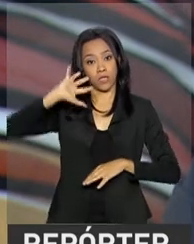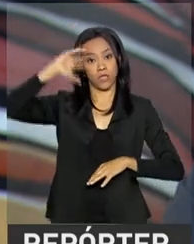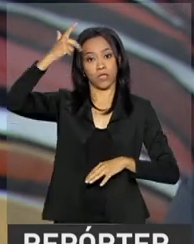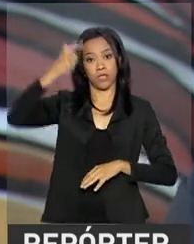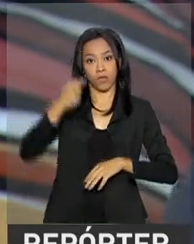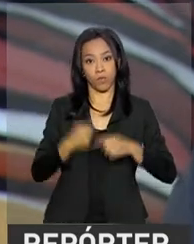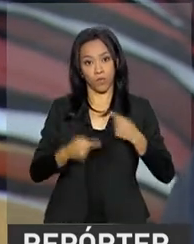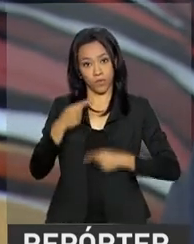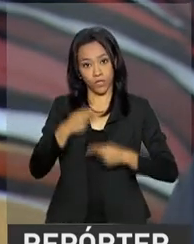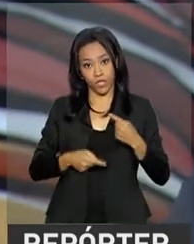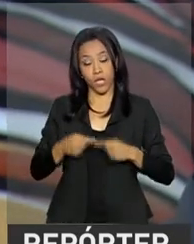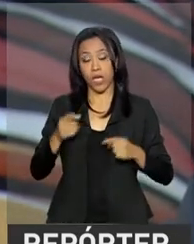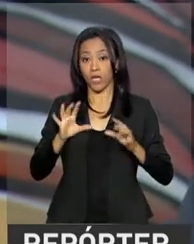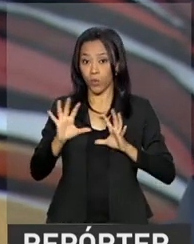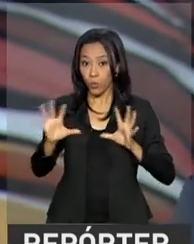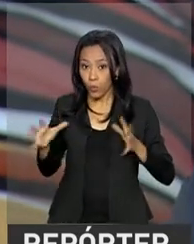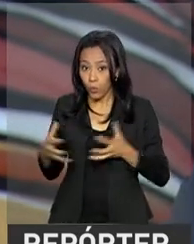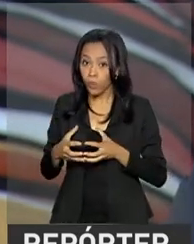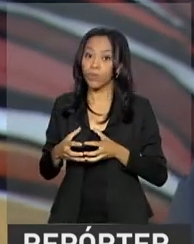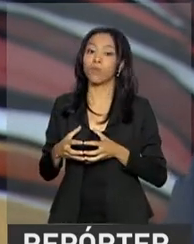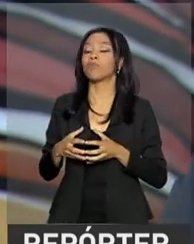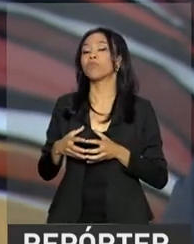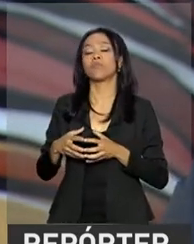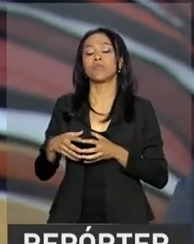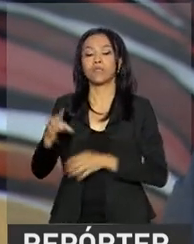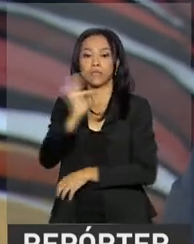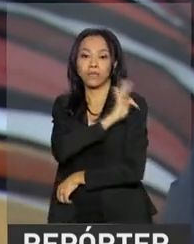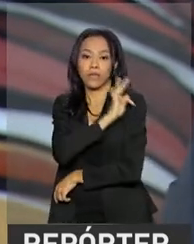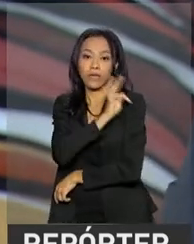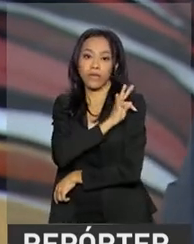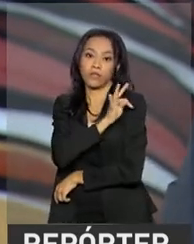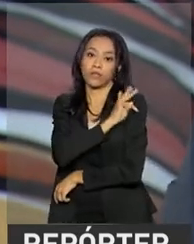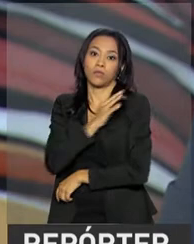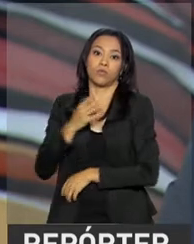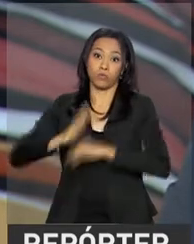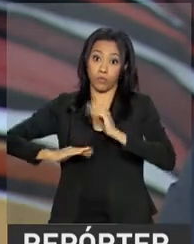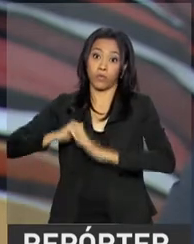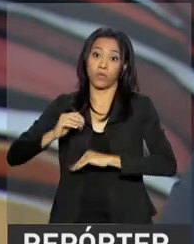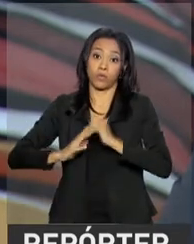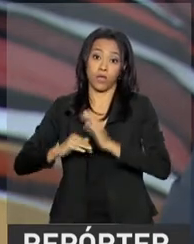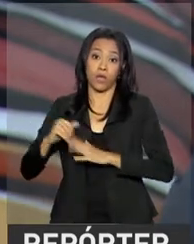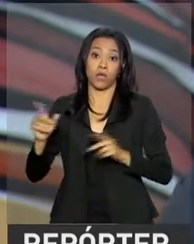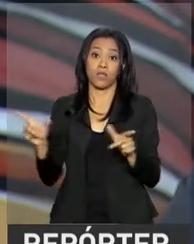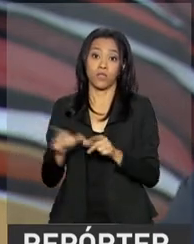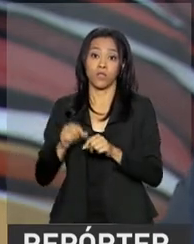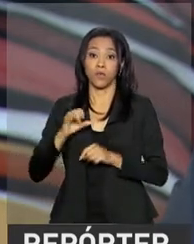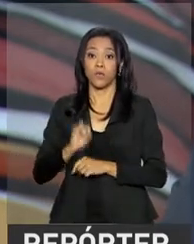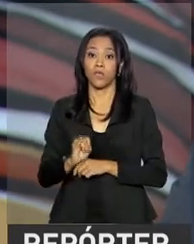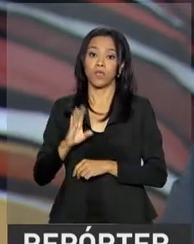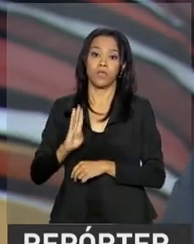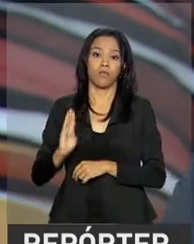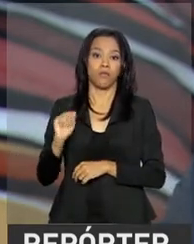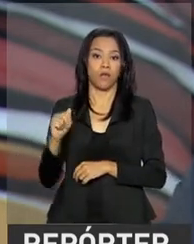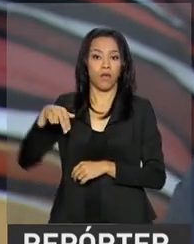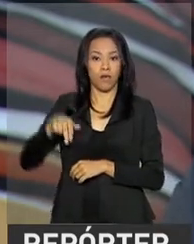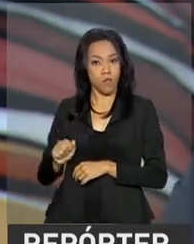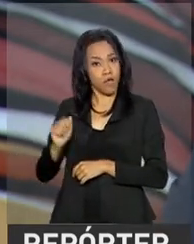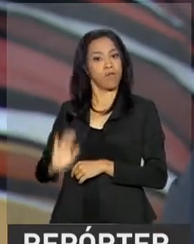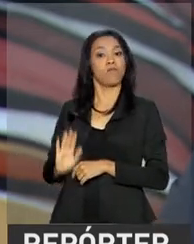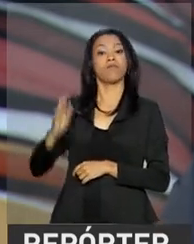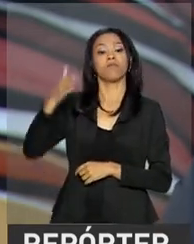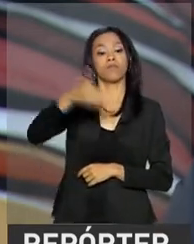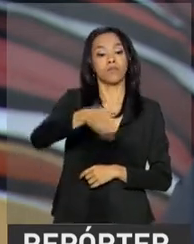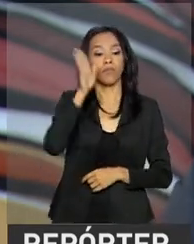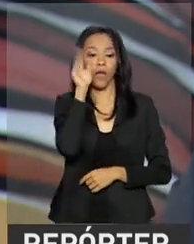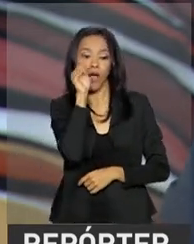que o corpo técnico do ibama o quanto antes faça a avaliação de vida incorporando já os laudos